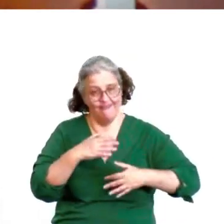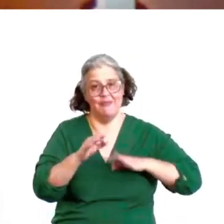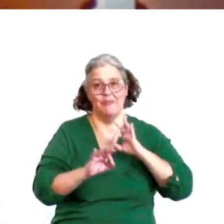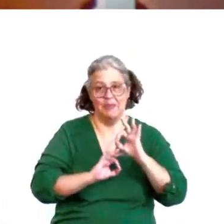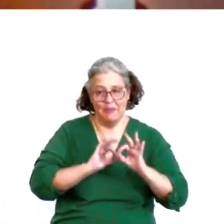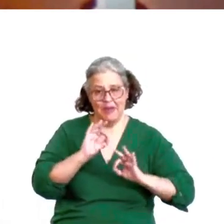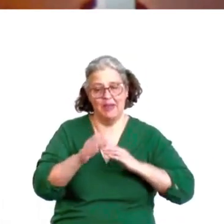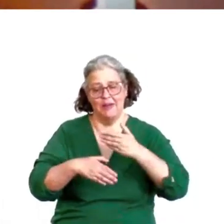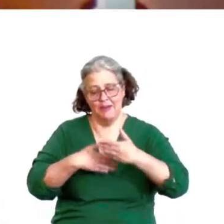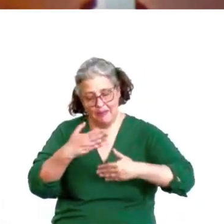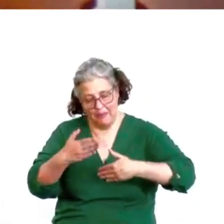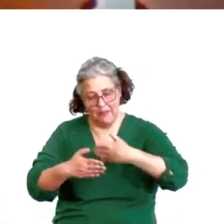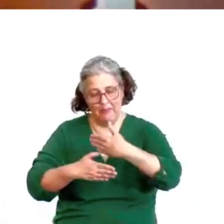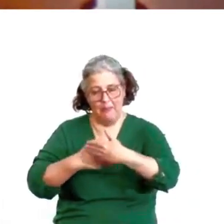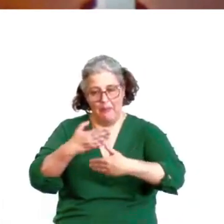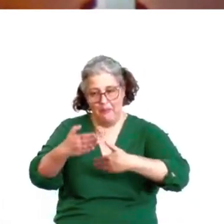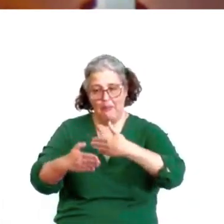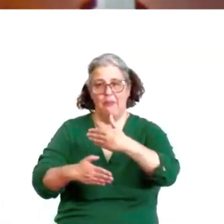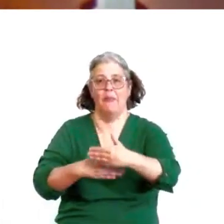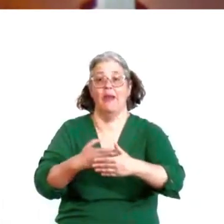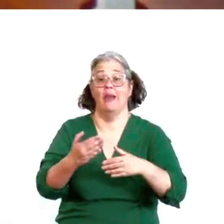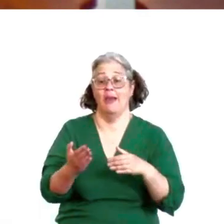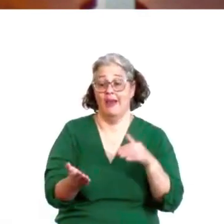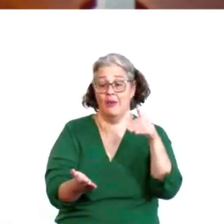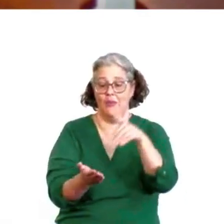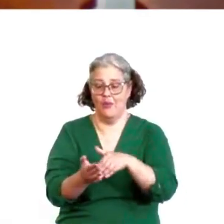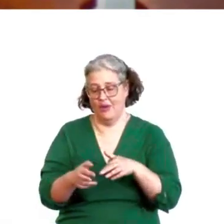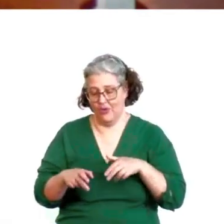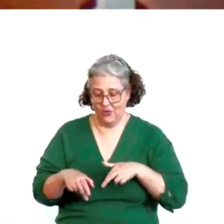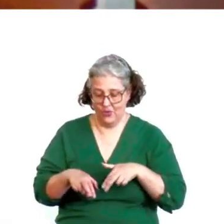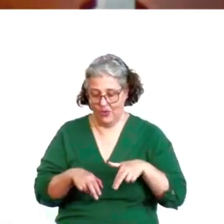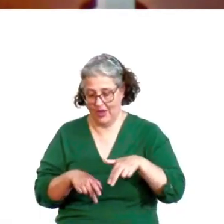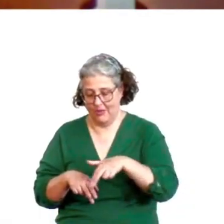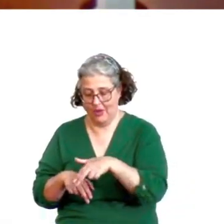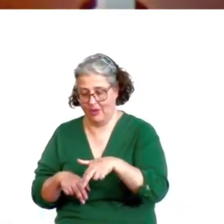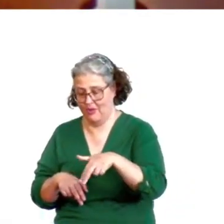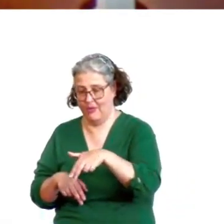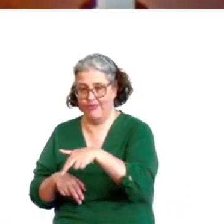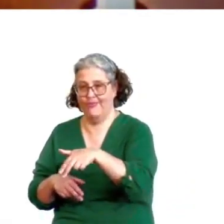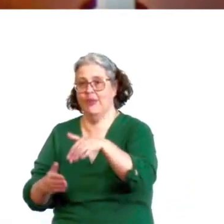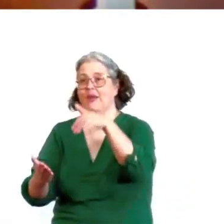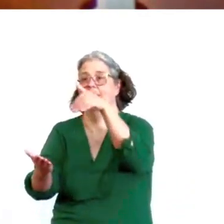Deus, enquanto estava caminhando ao destino de Deus.